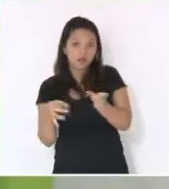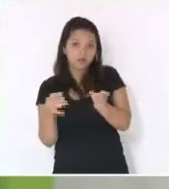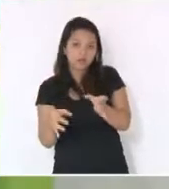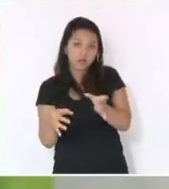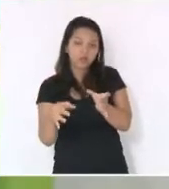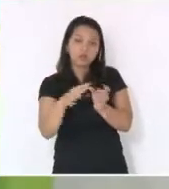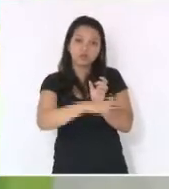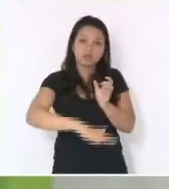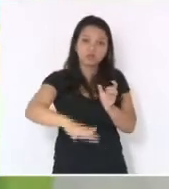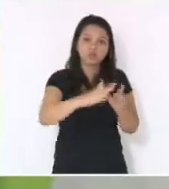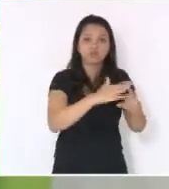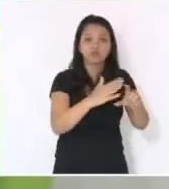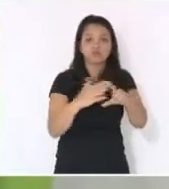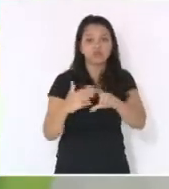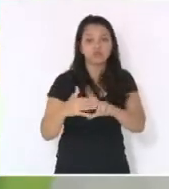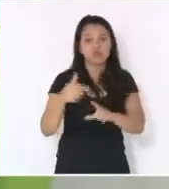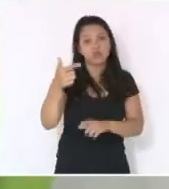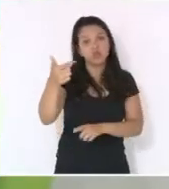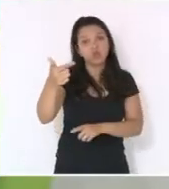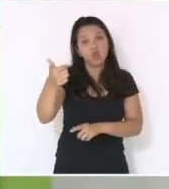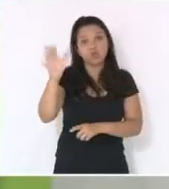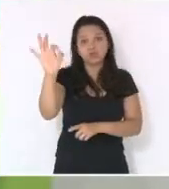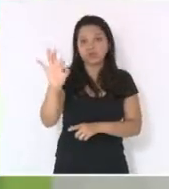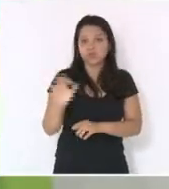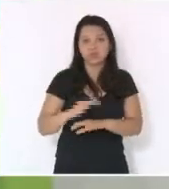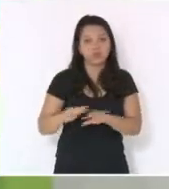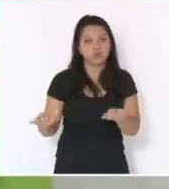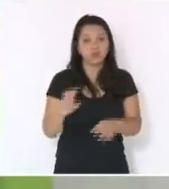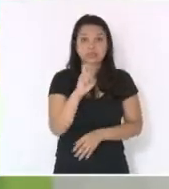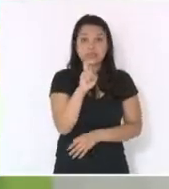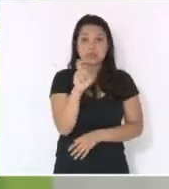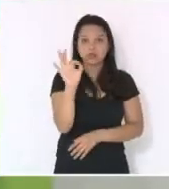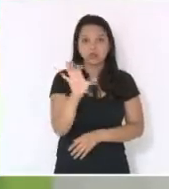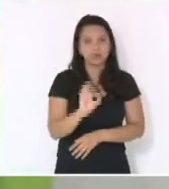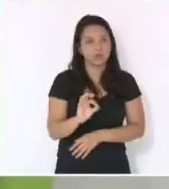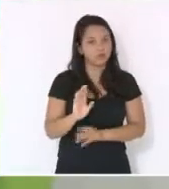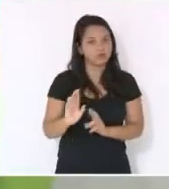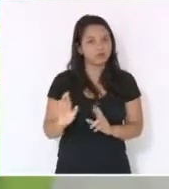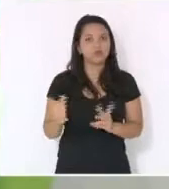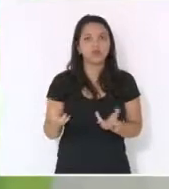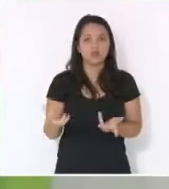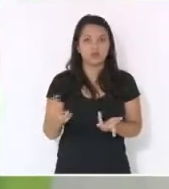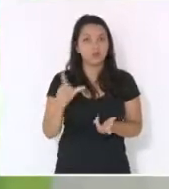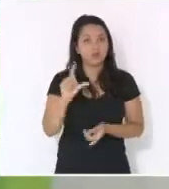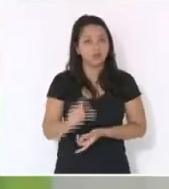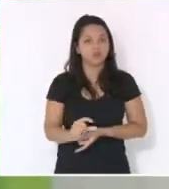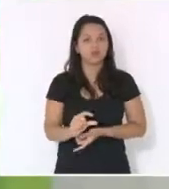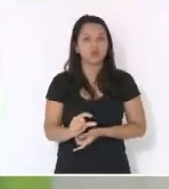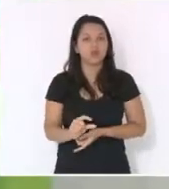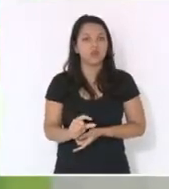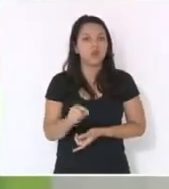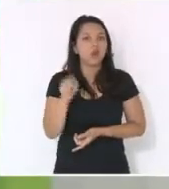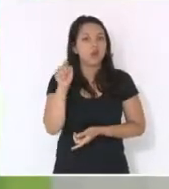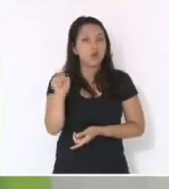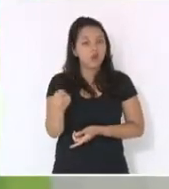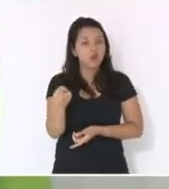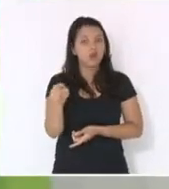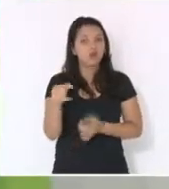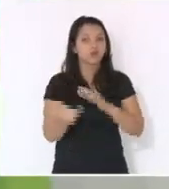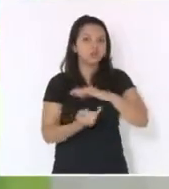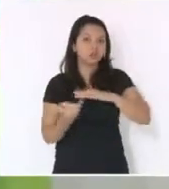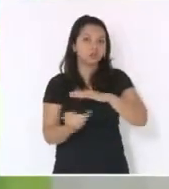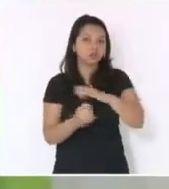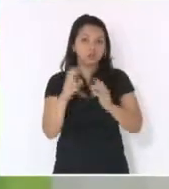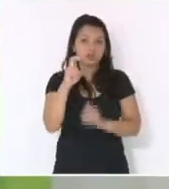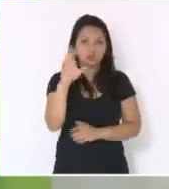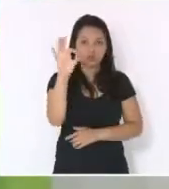destacando o ICMS de 12%. São 5% de diferença. E muitas vezes a indústria não tem 5% de margem de lucro. Então,